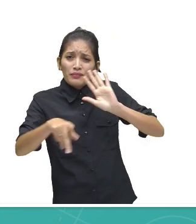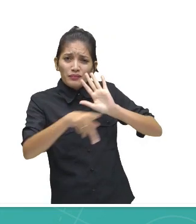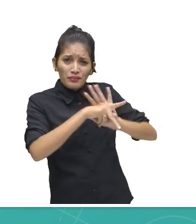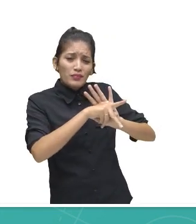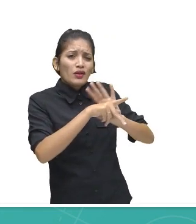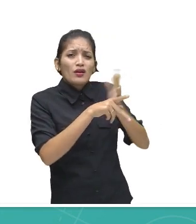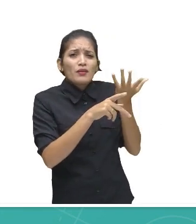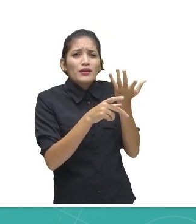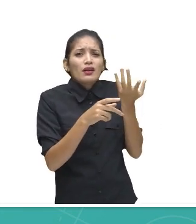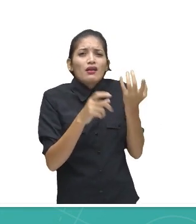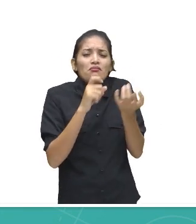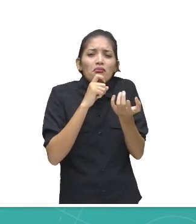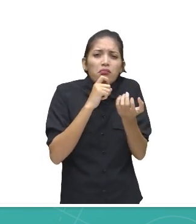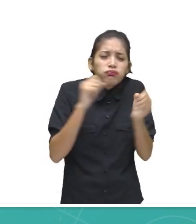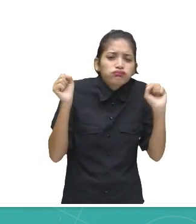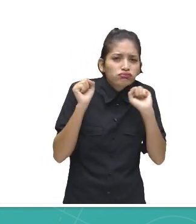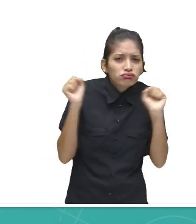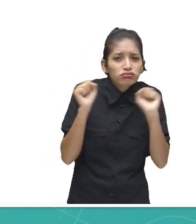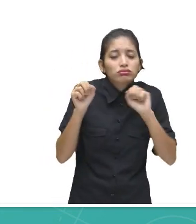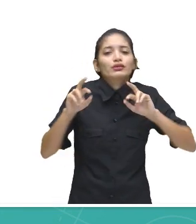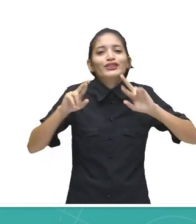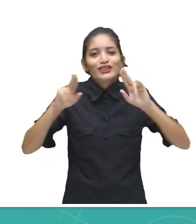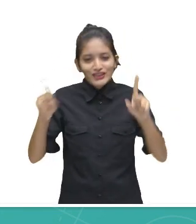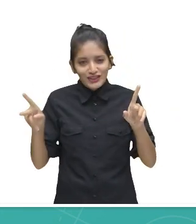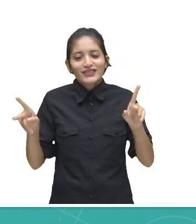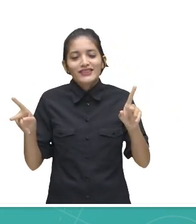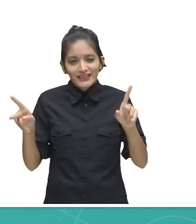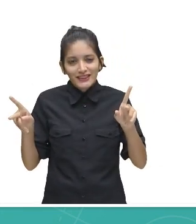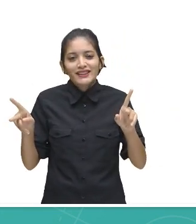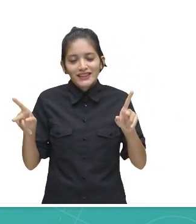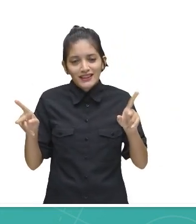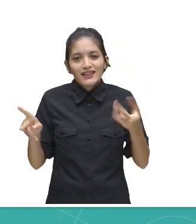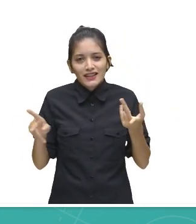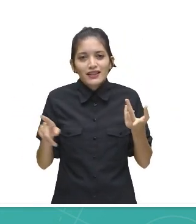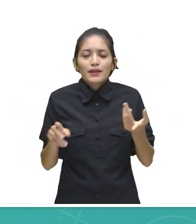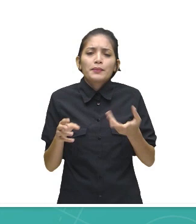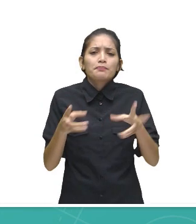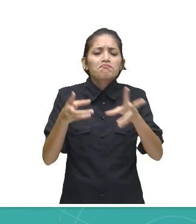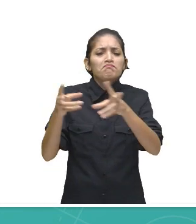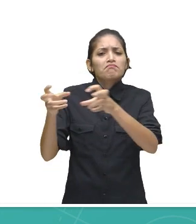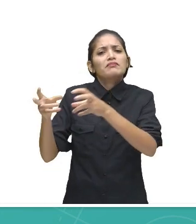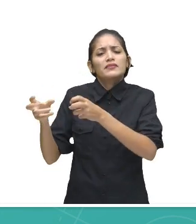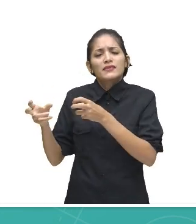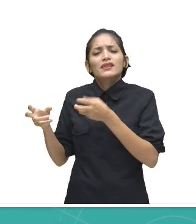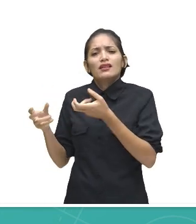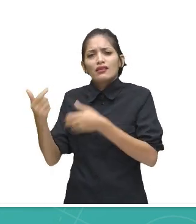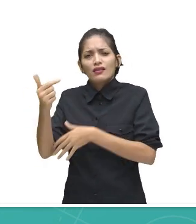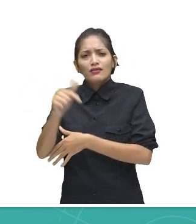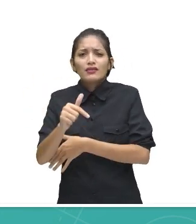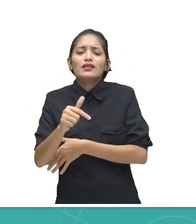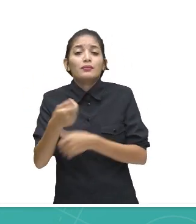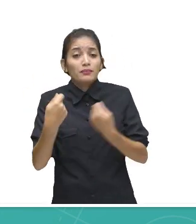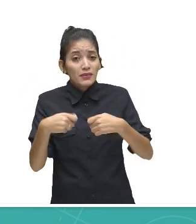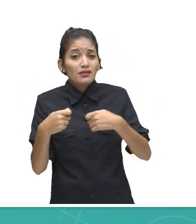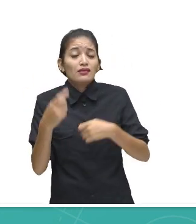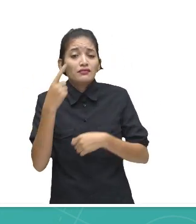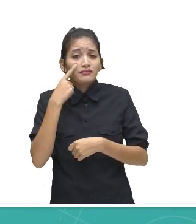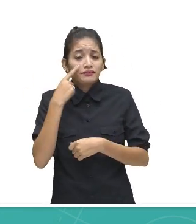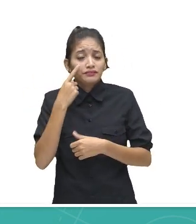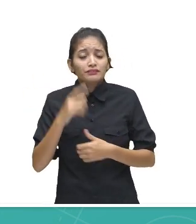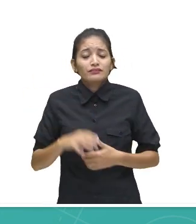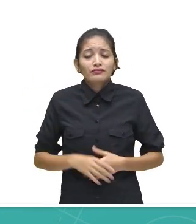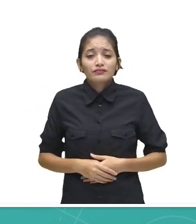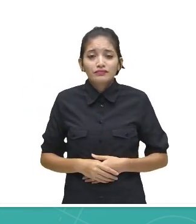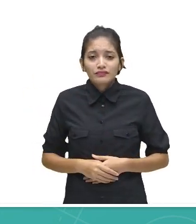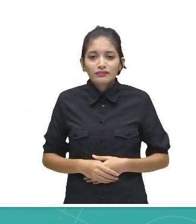e de temperatura bem diferentes, né? A gente verifica, a gente vai voltar mais uma vez, porque a gente precisa ver, né, gente? A